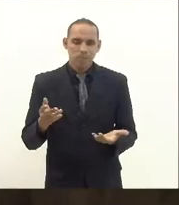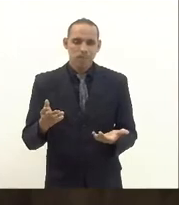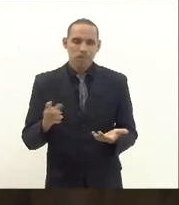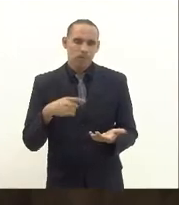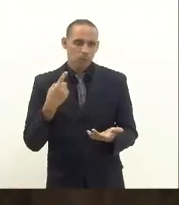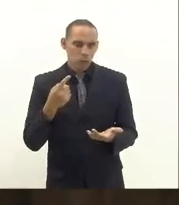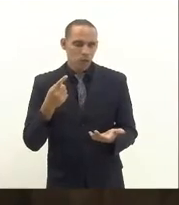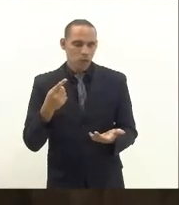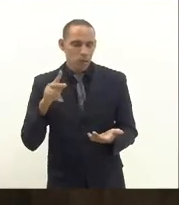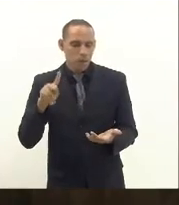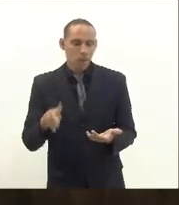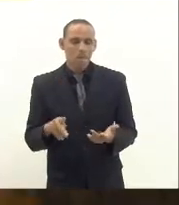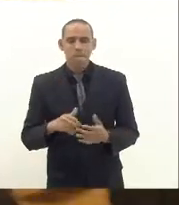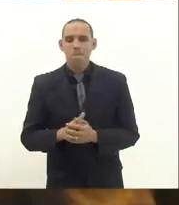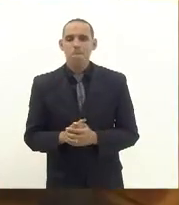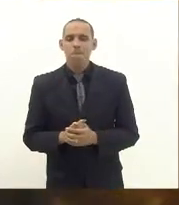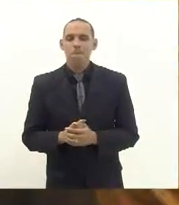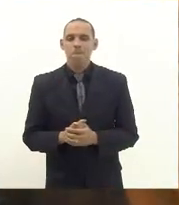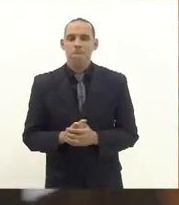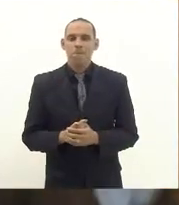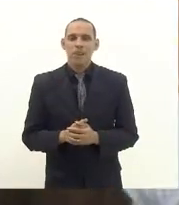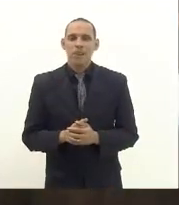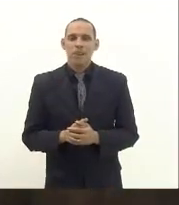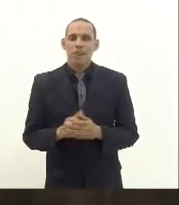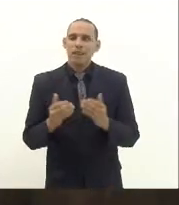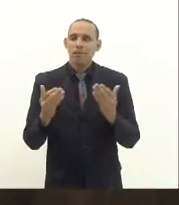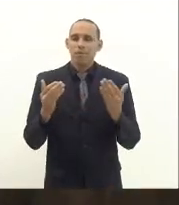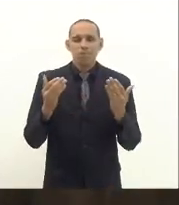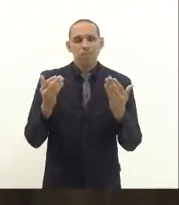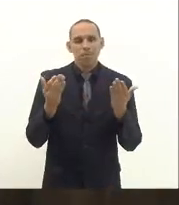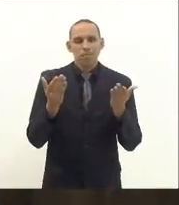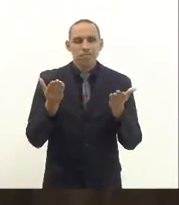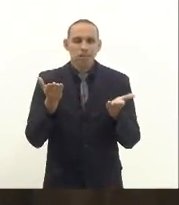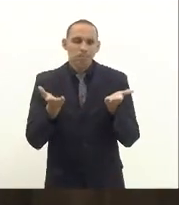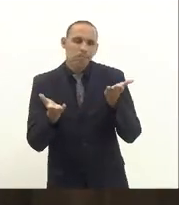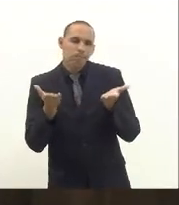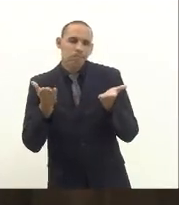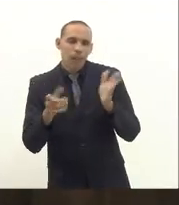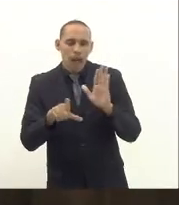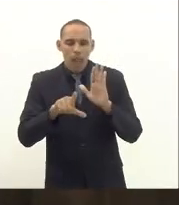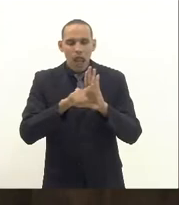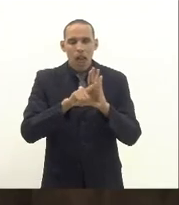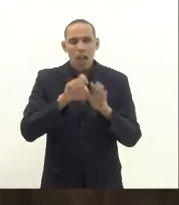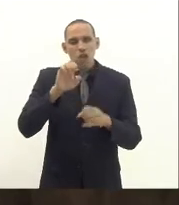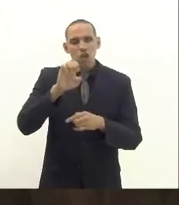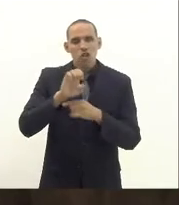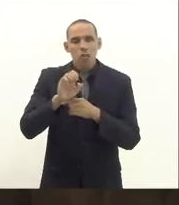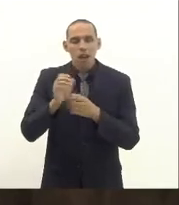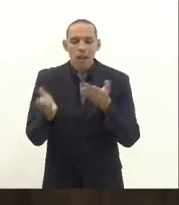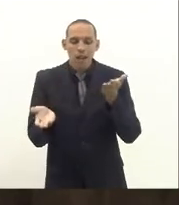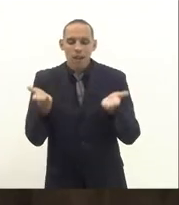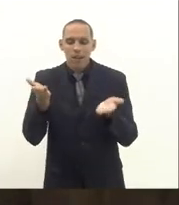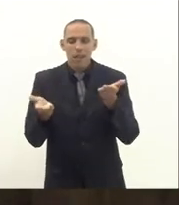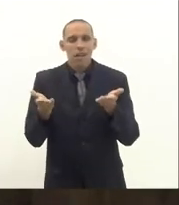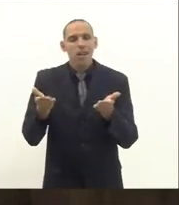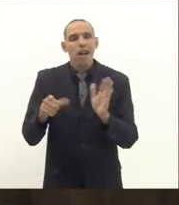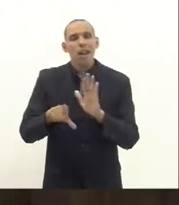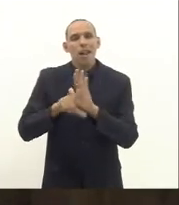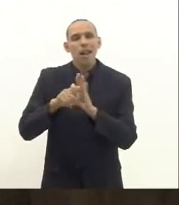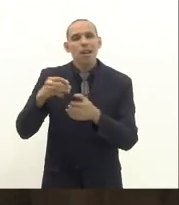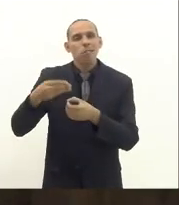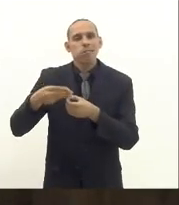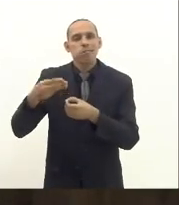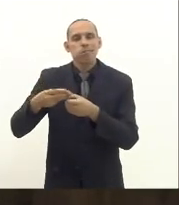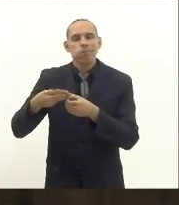André Ceciliano nós equiparamos a lei estadual a lei municipal filho de forma